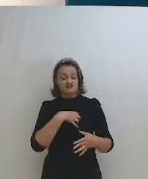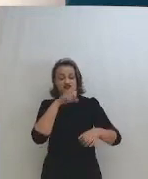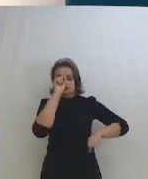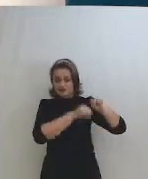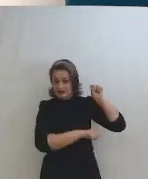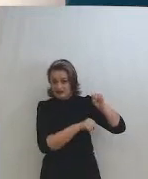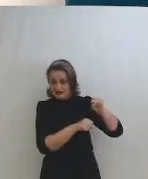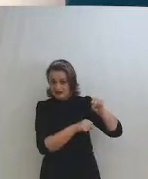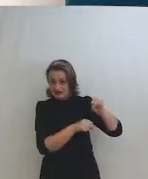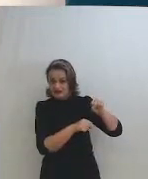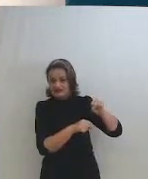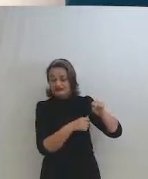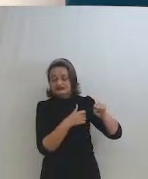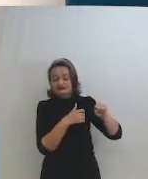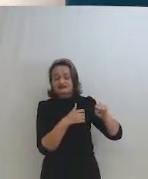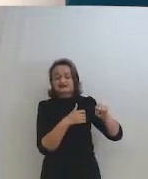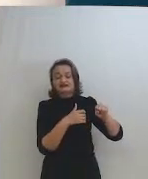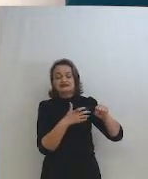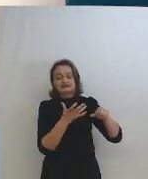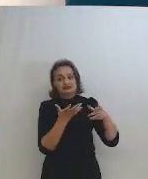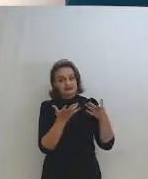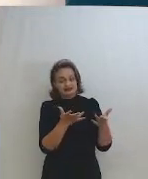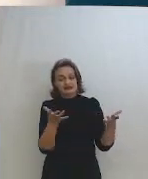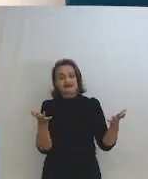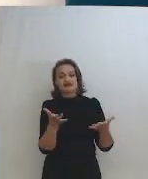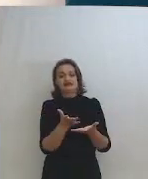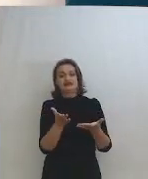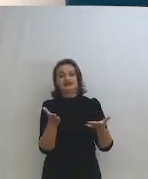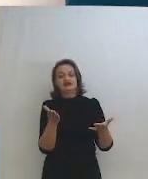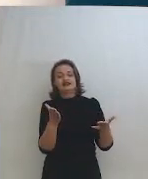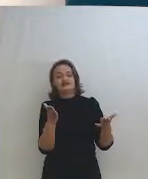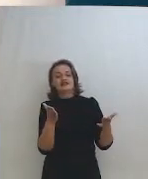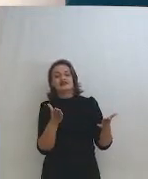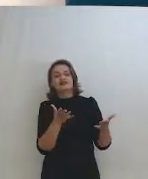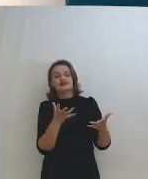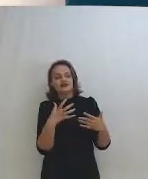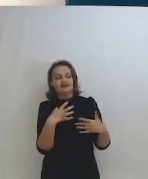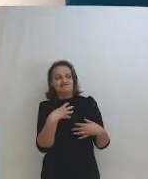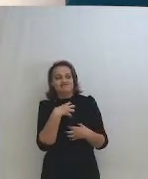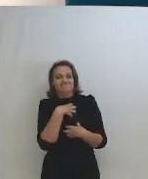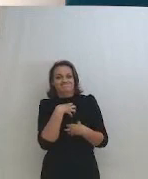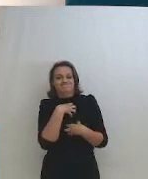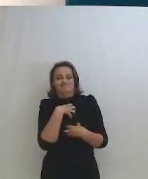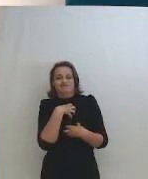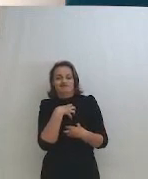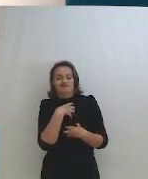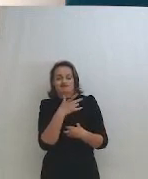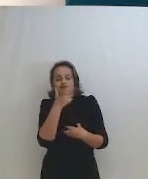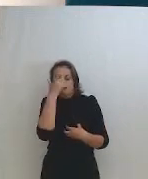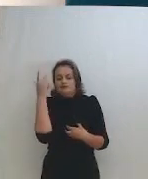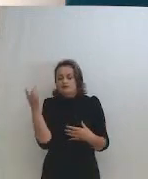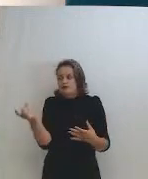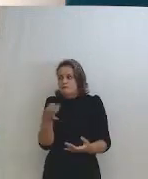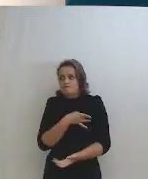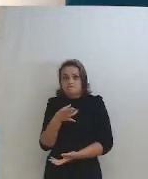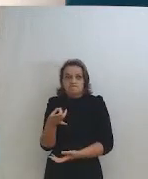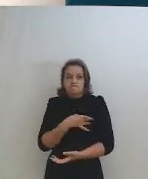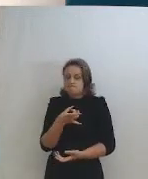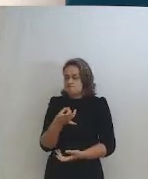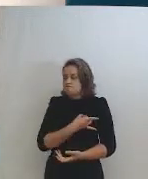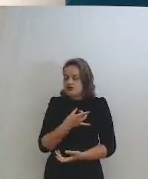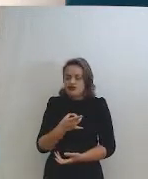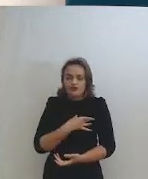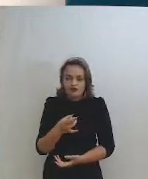causou e causa, evidentemente, um profundo pavor na comunidade local pela forma de perpetração,